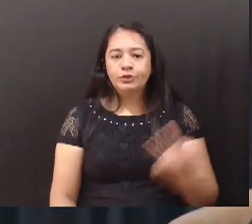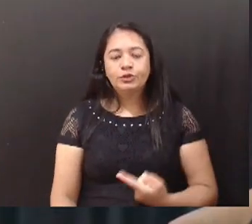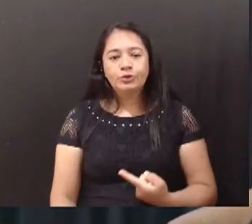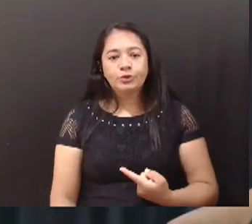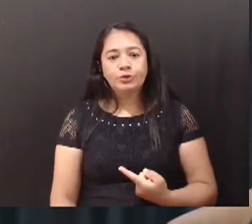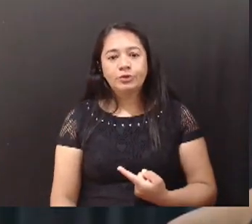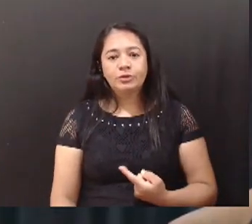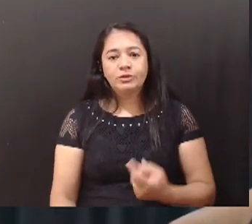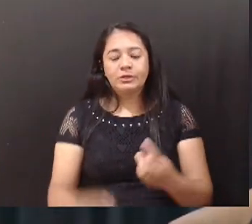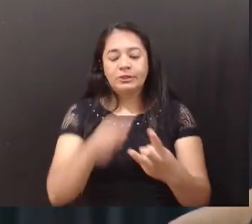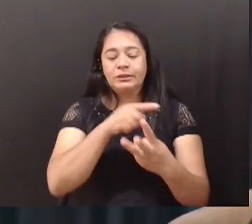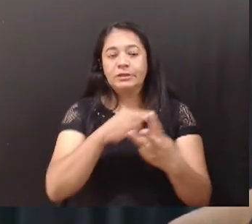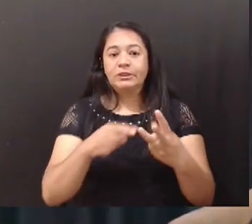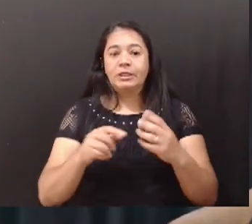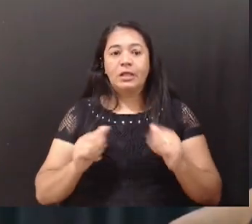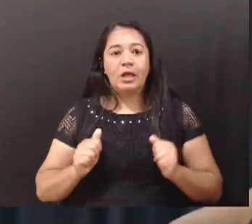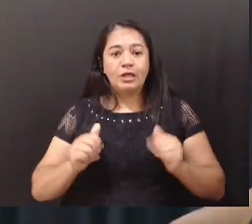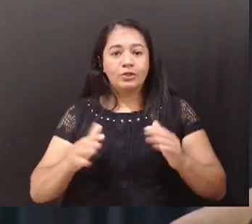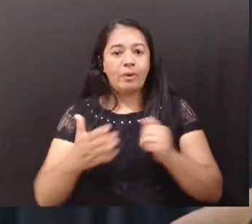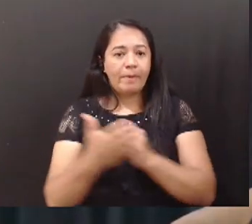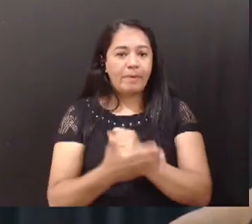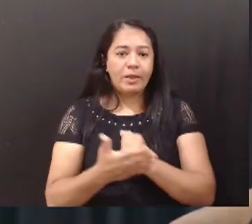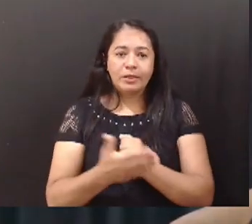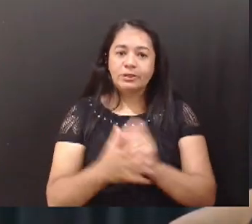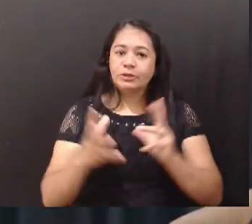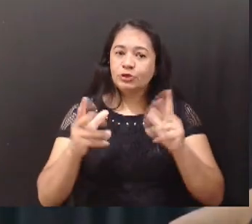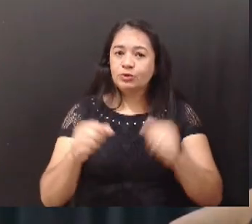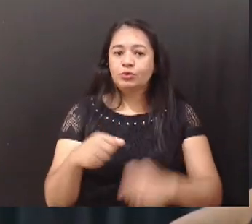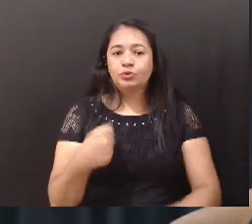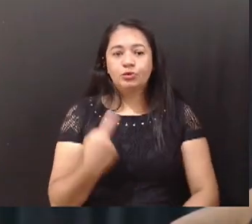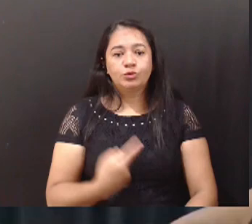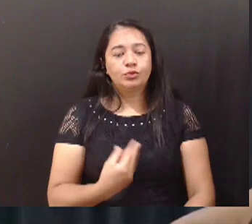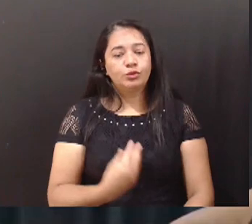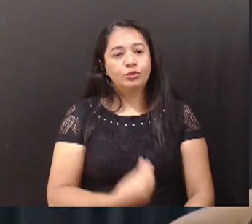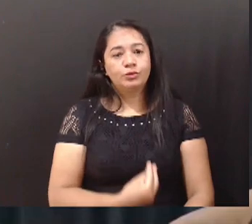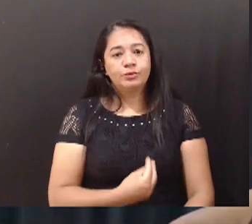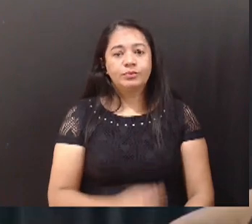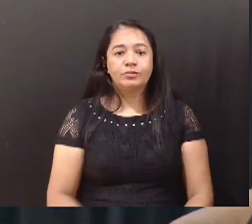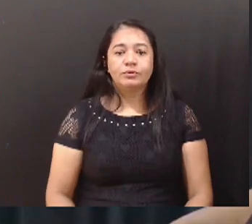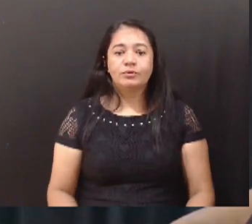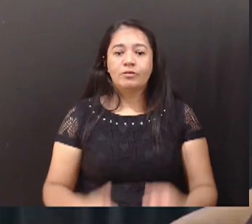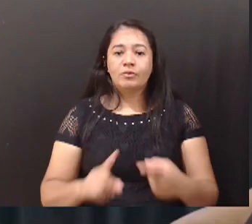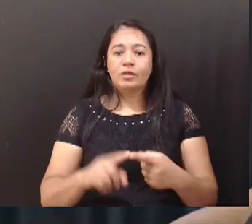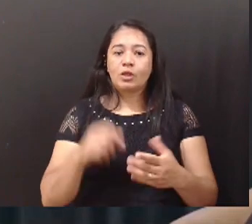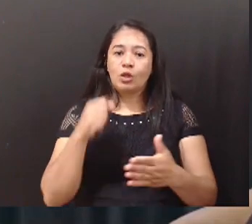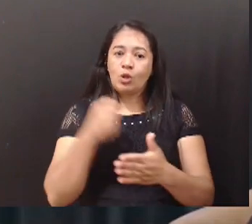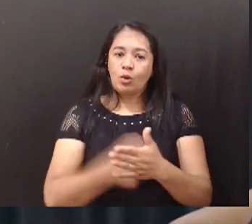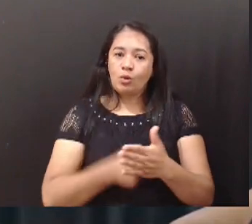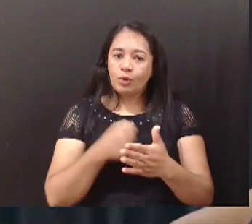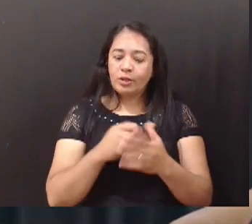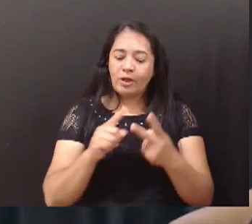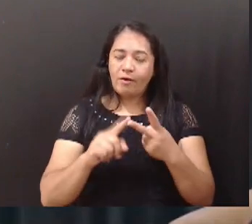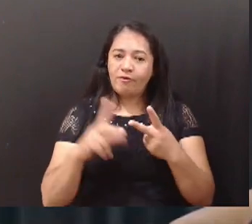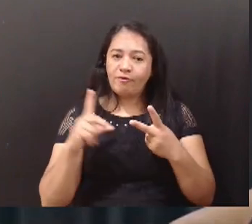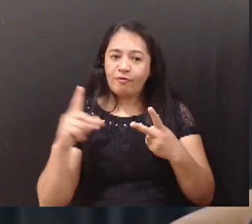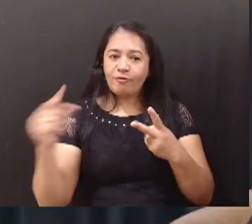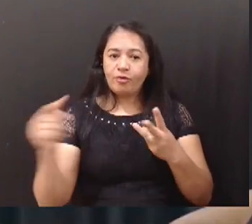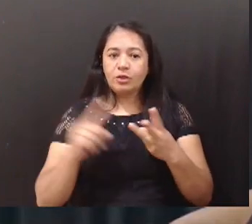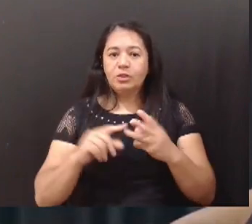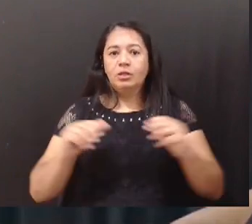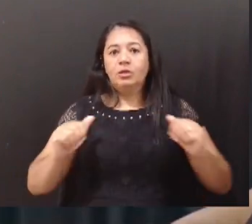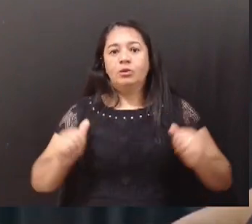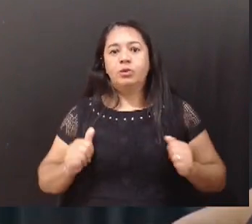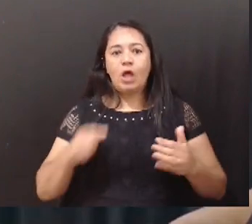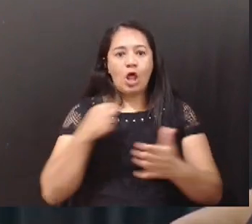reações básicas para quase tudo na nossa vida, ou para tudo na nossa vida: luta, fuga, congelamento. Luta não é luta, tá, gente? Não